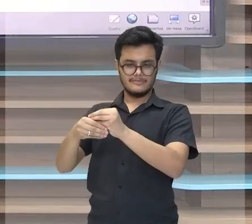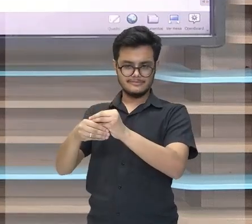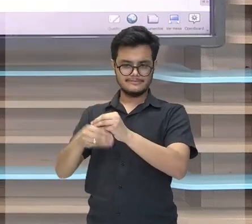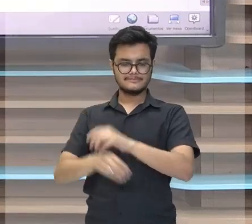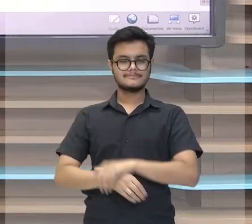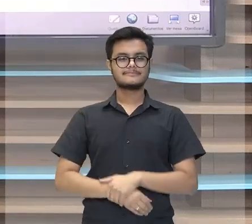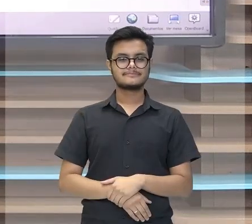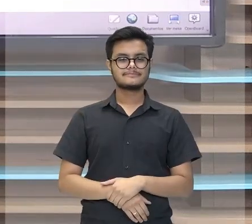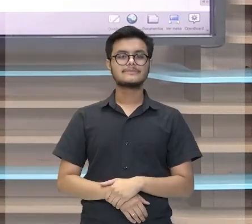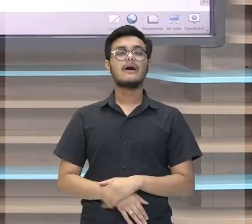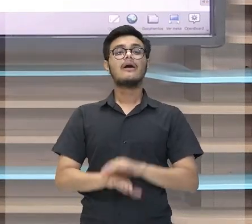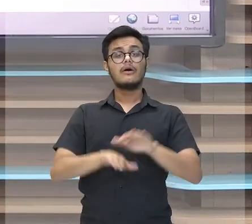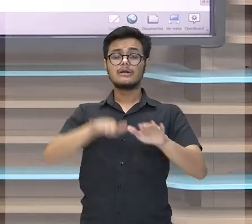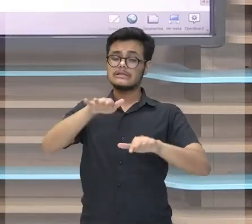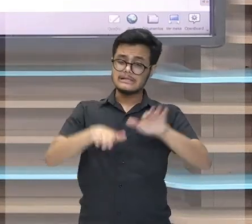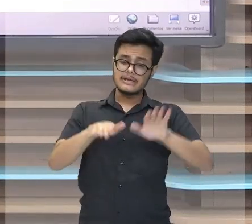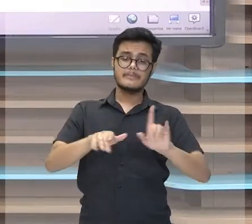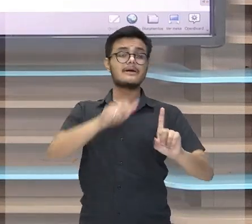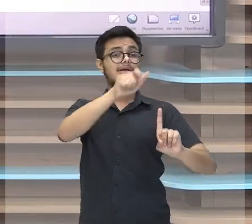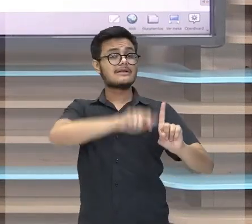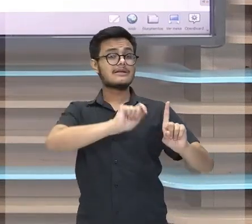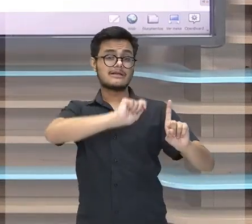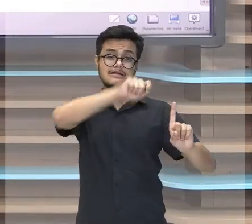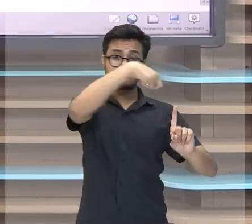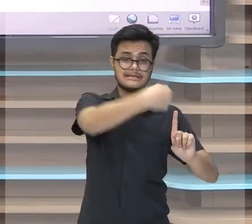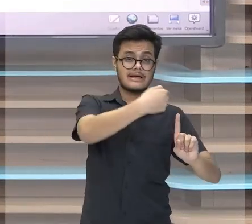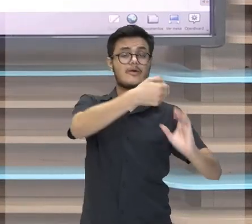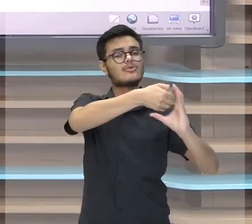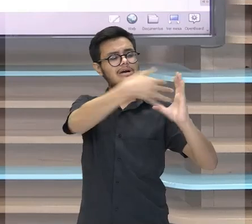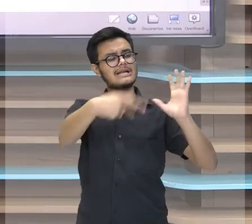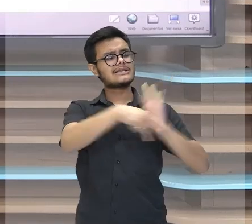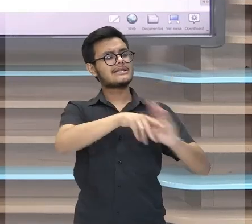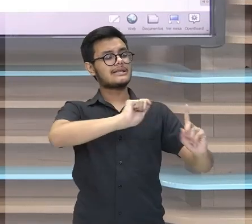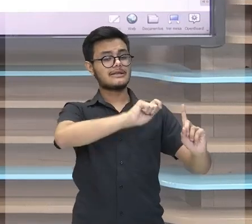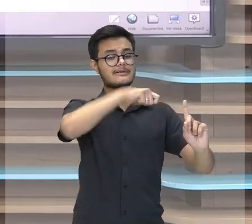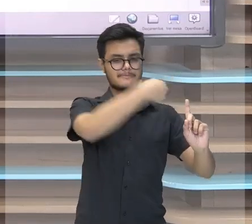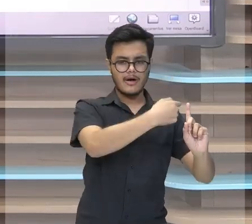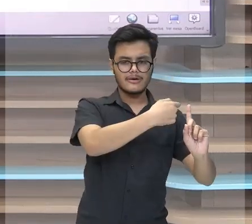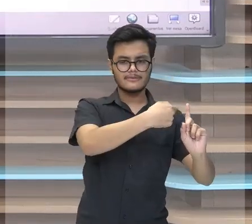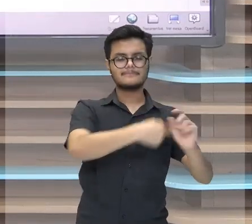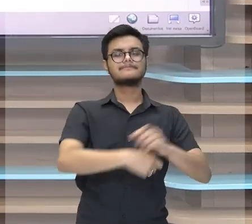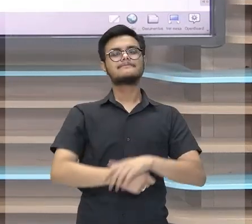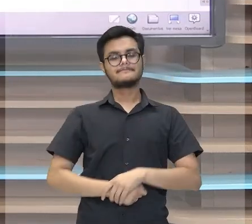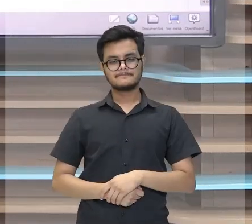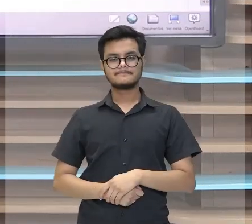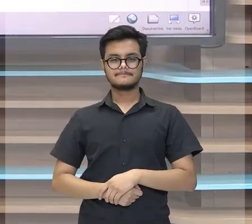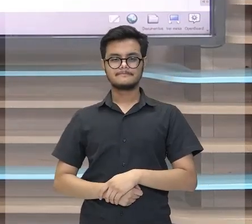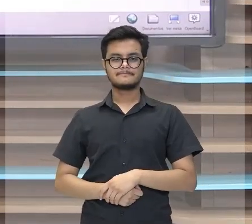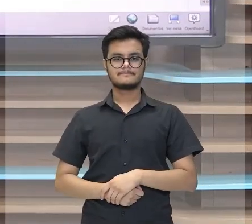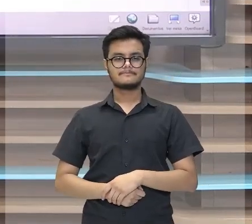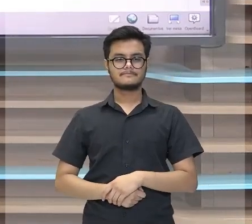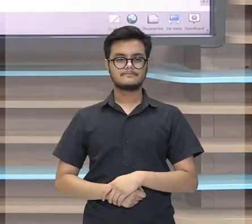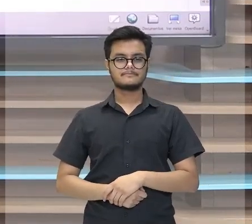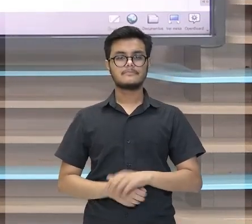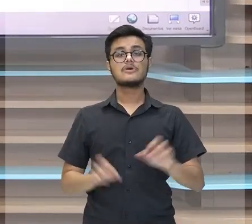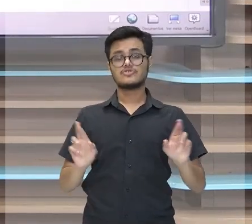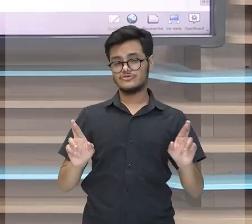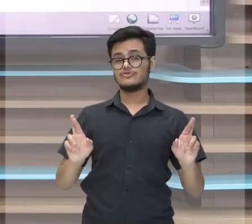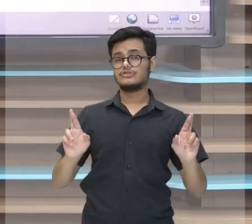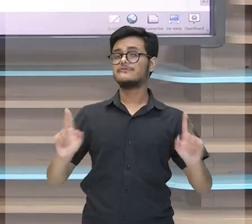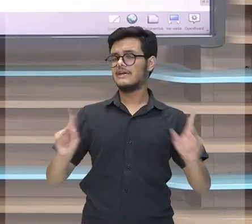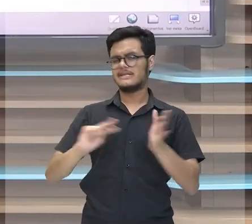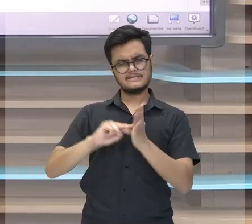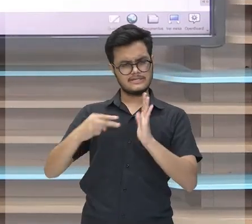que, a depender da formação desse predicado, o meu verbo vai se comportar de maneiras